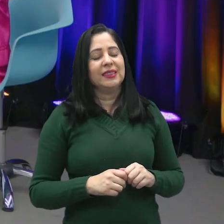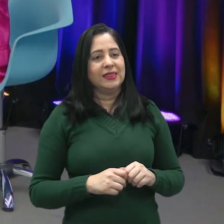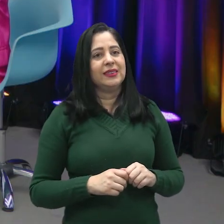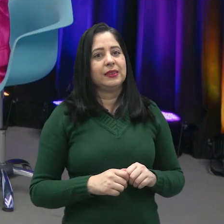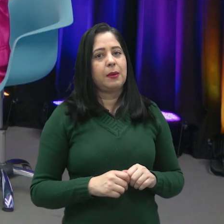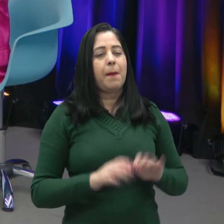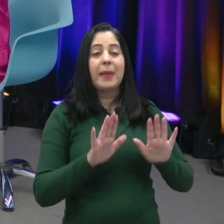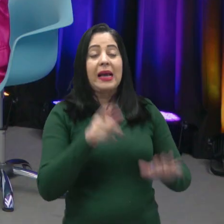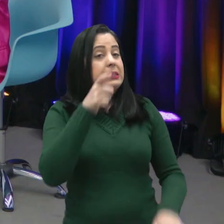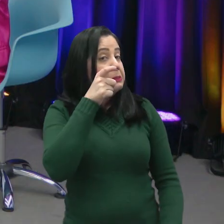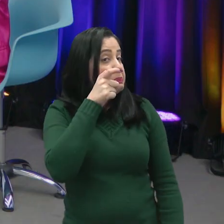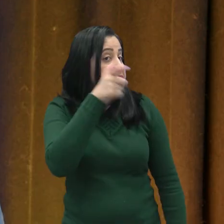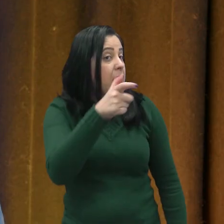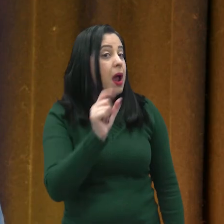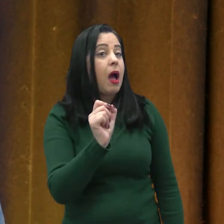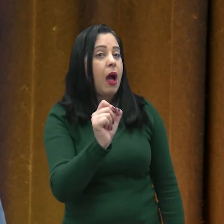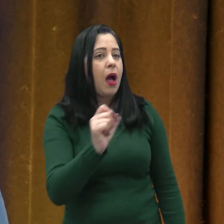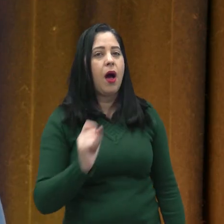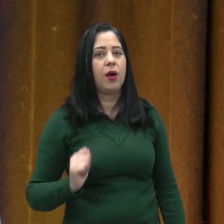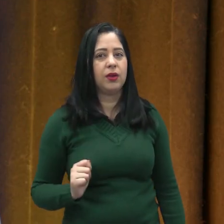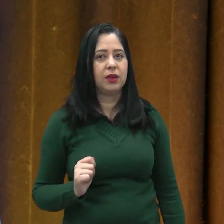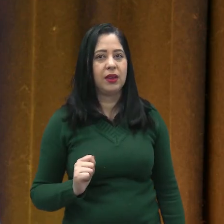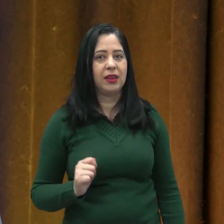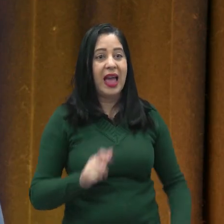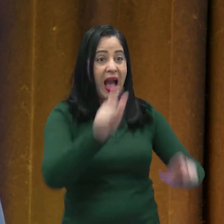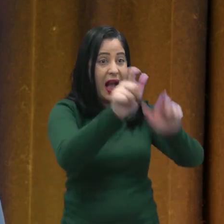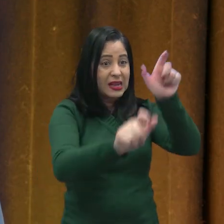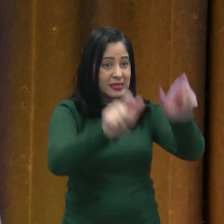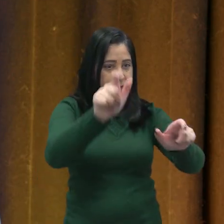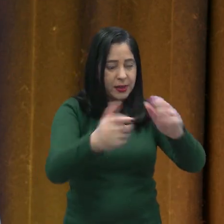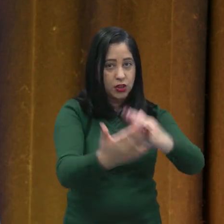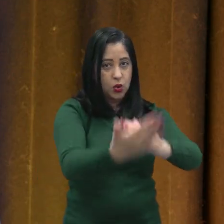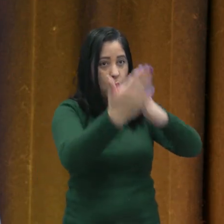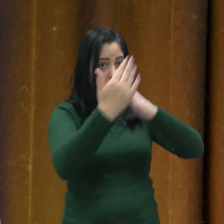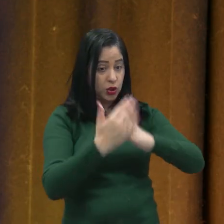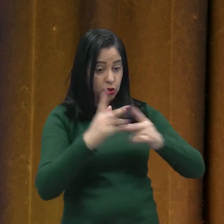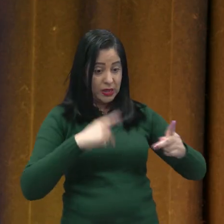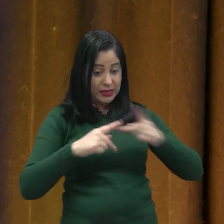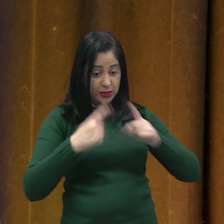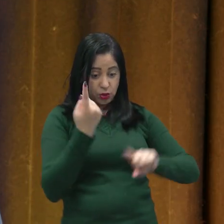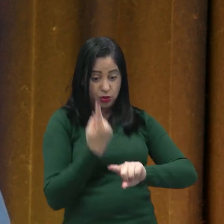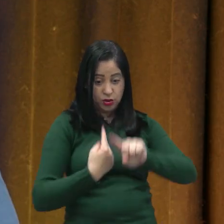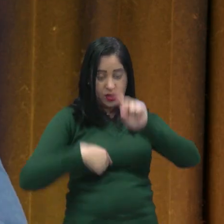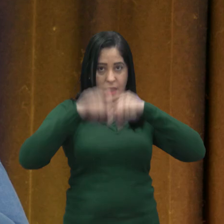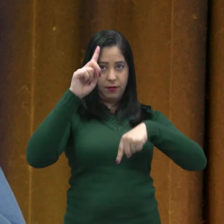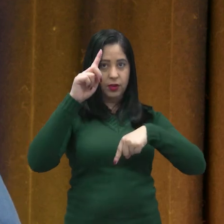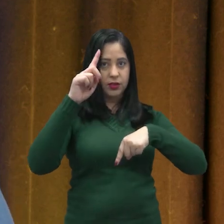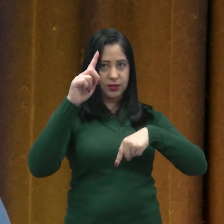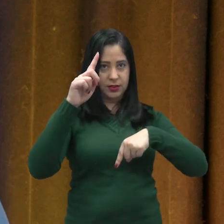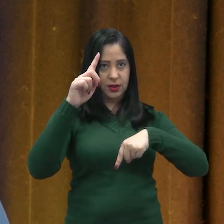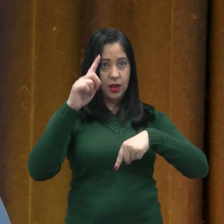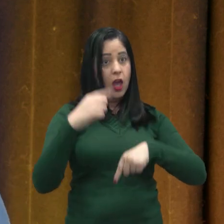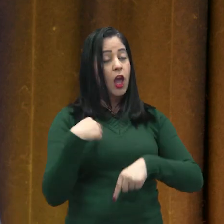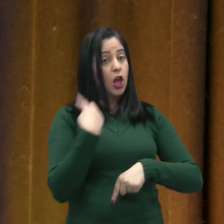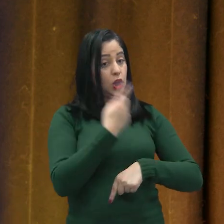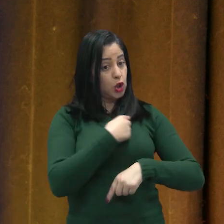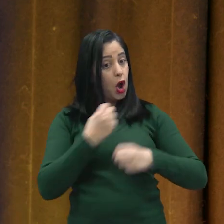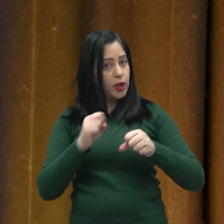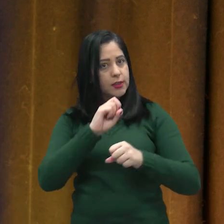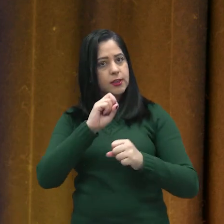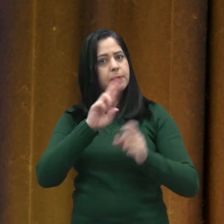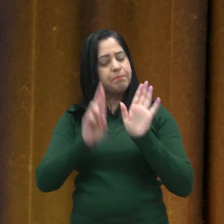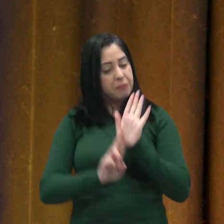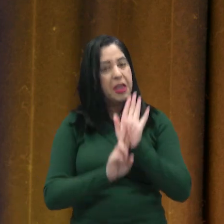né? Mas é interessante quando as pessoas que ajudam São José a se desenvolver, tem nós também, do lado